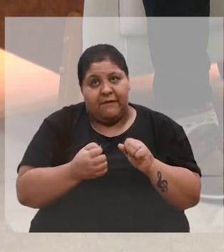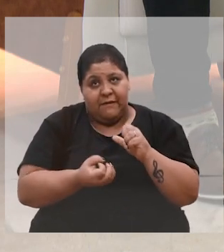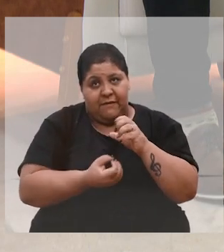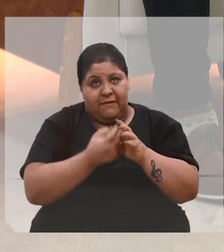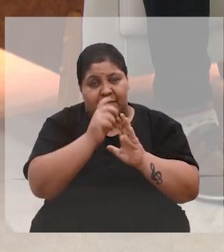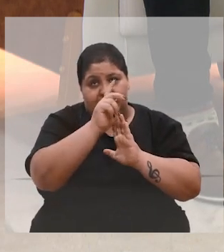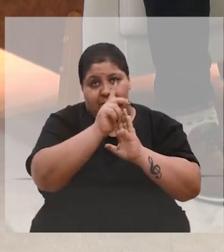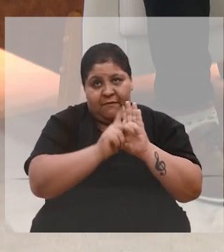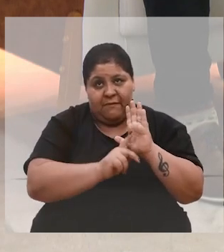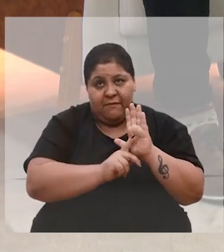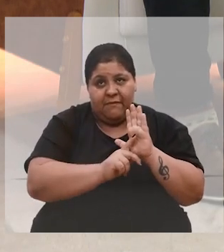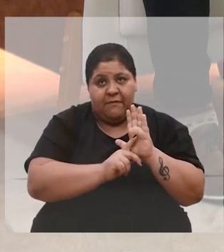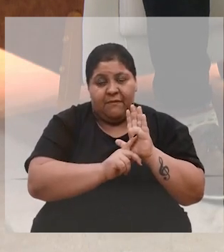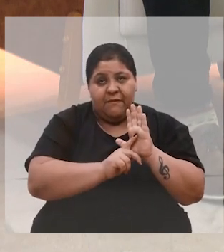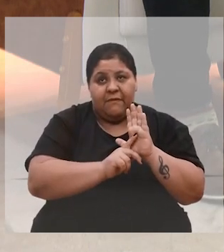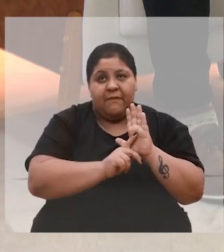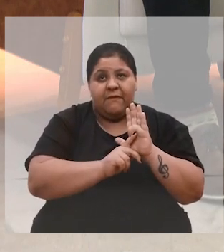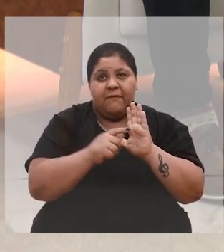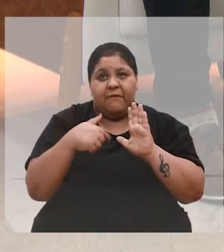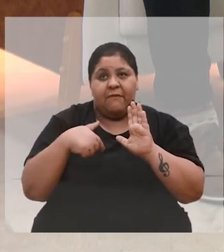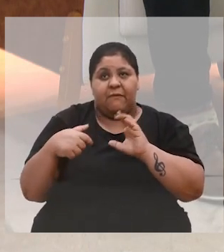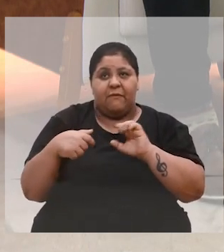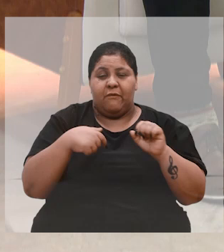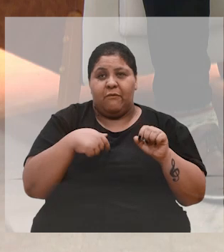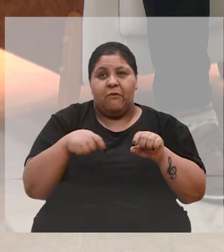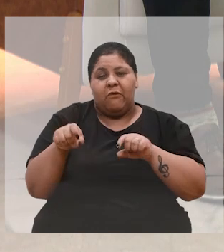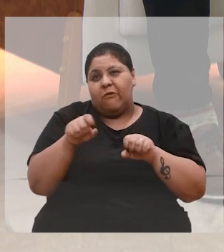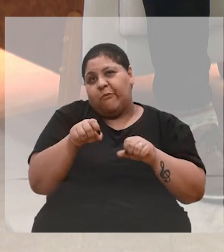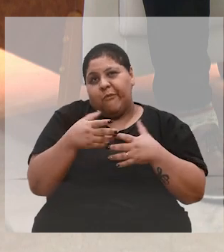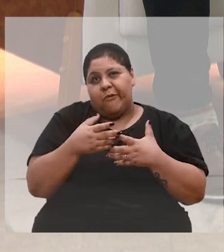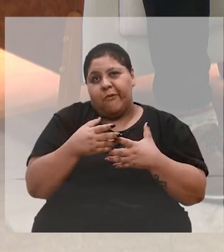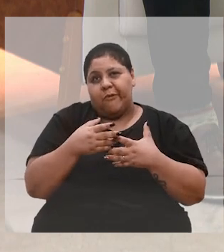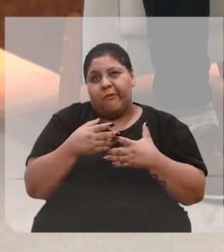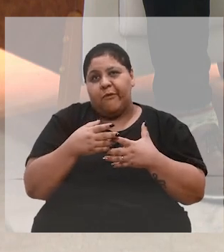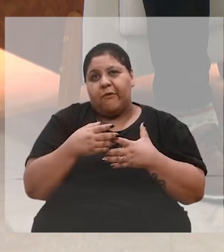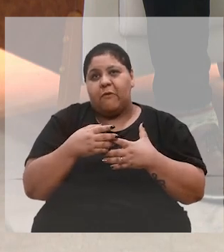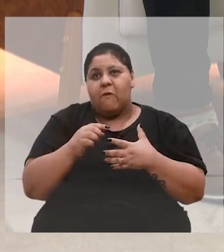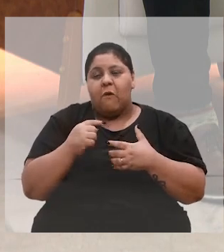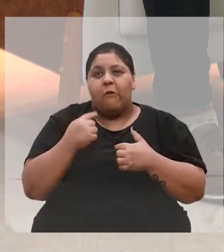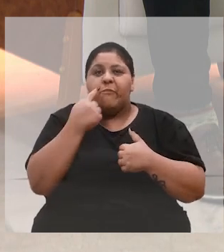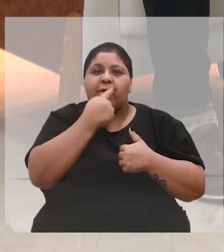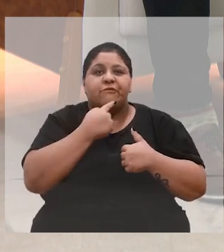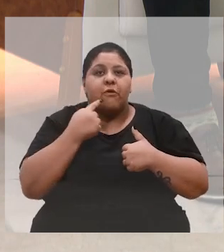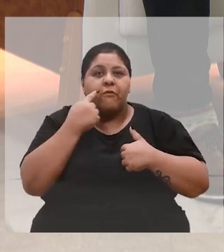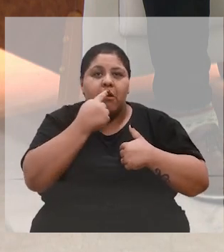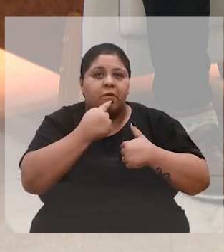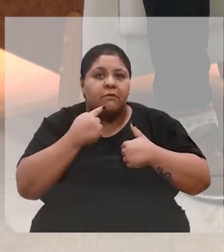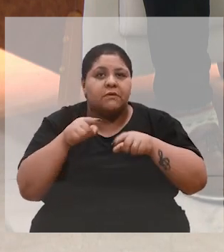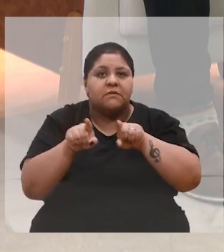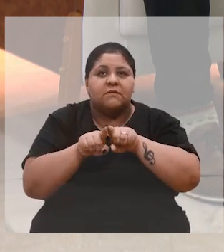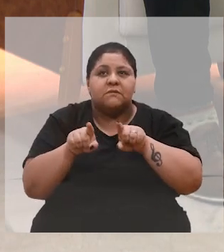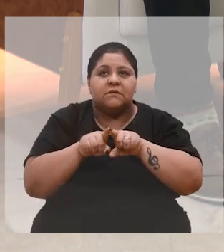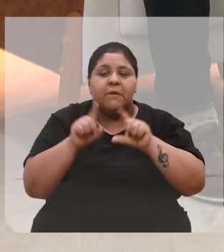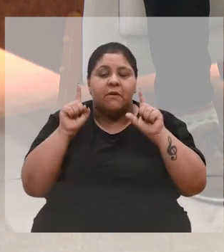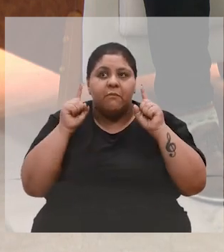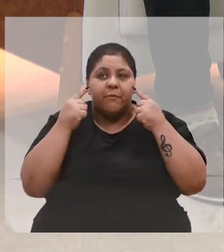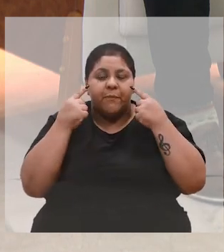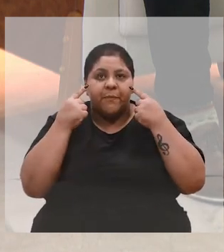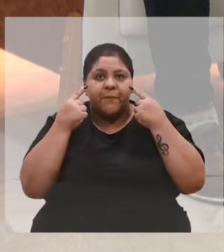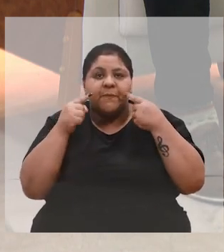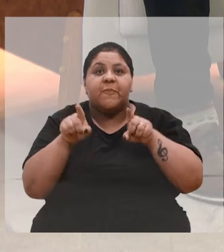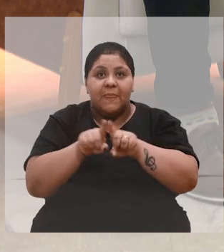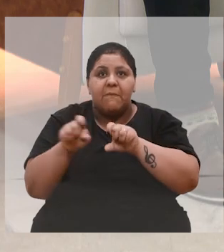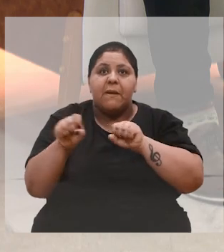meu projeto chamado Animanente, eu posso mexer a boca e também pode piscar o olho.